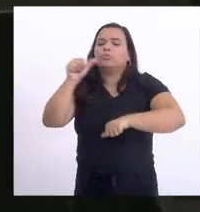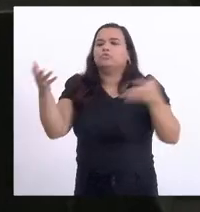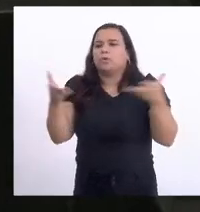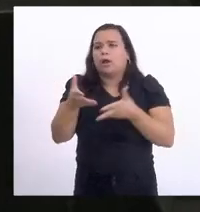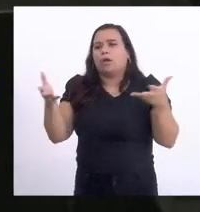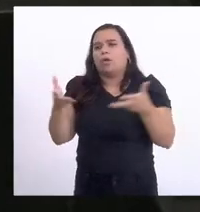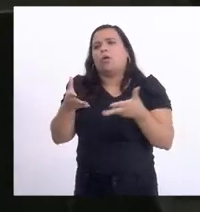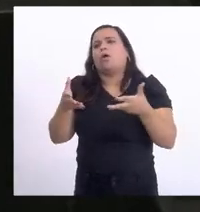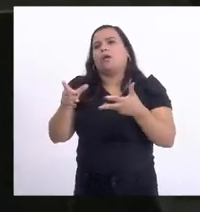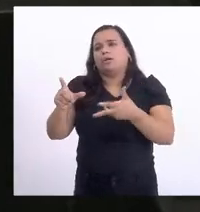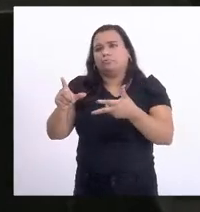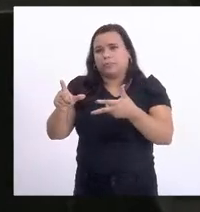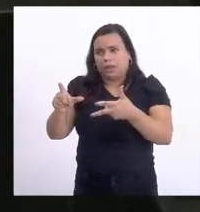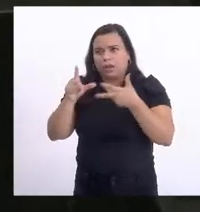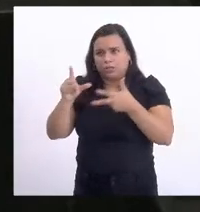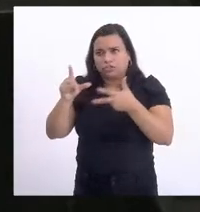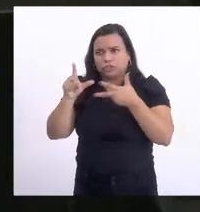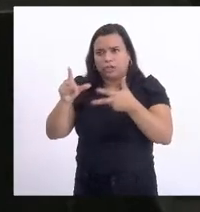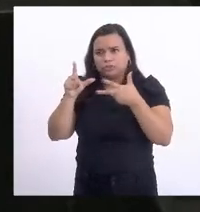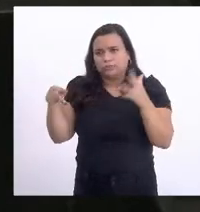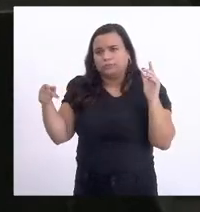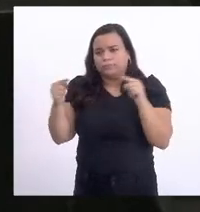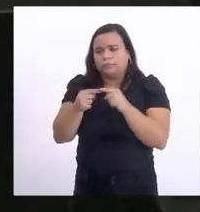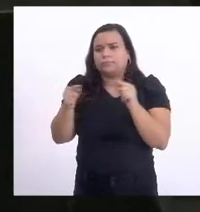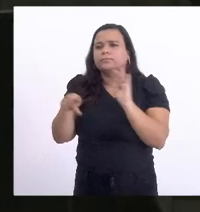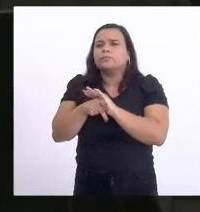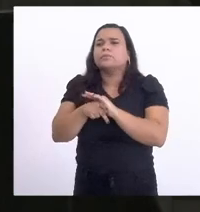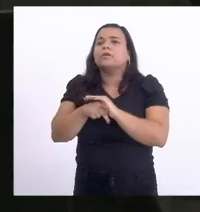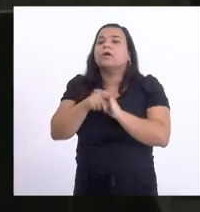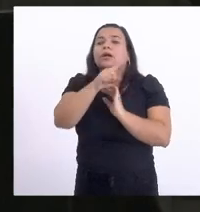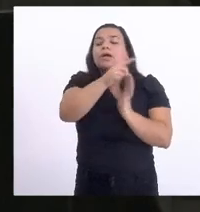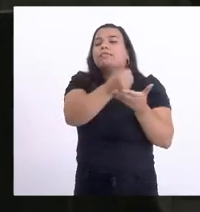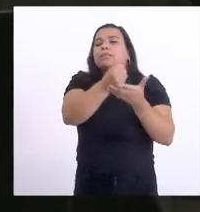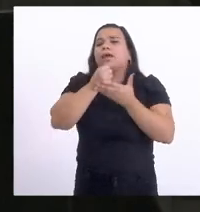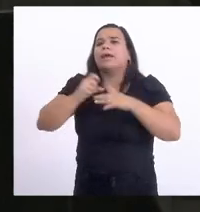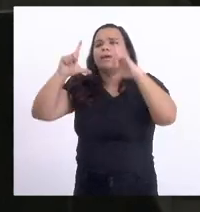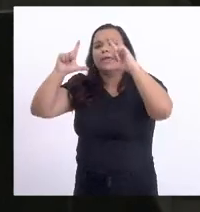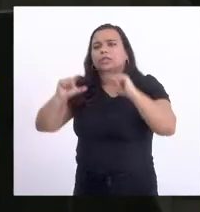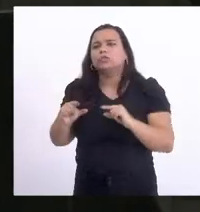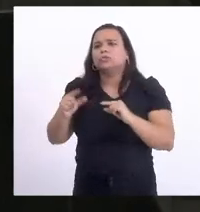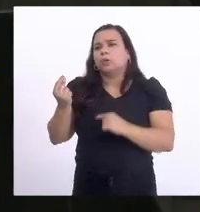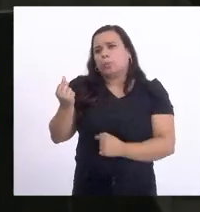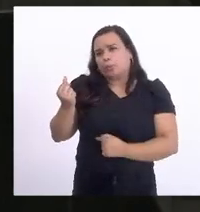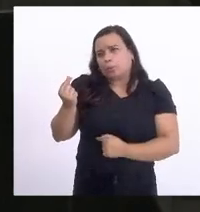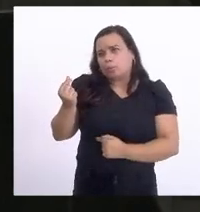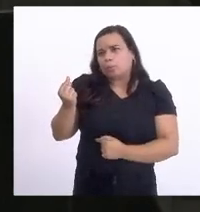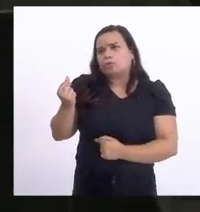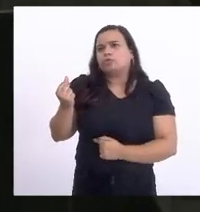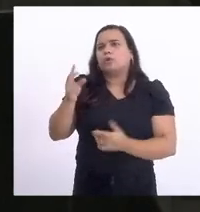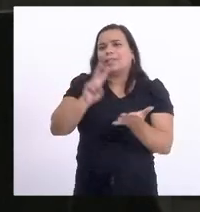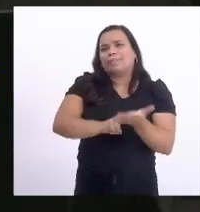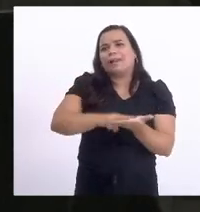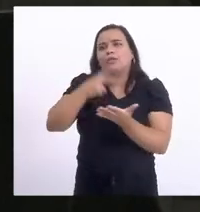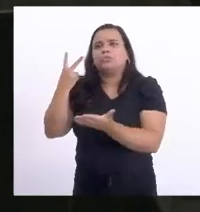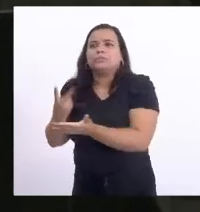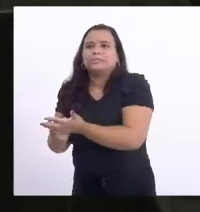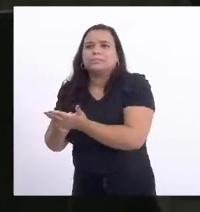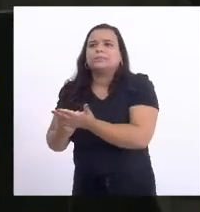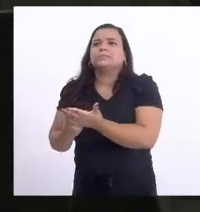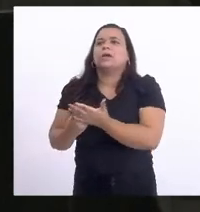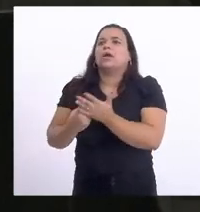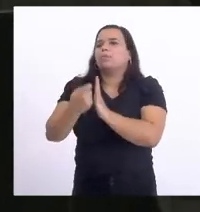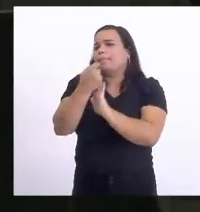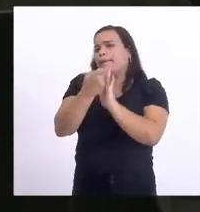matéria, trazia a redução de custos da tradução juramentada, que é uma